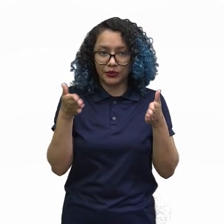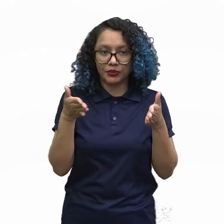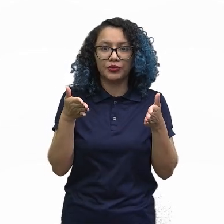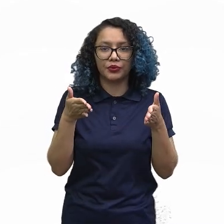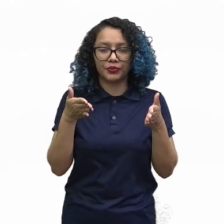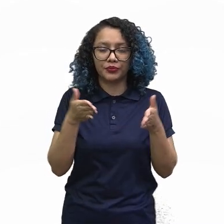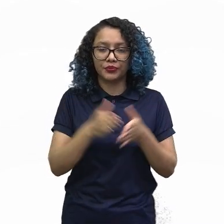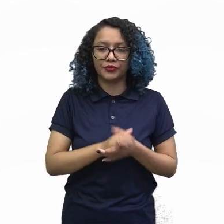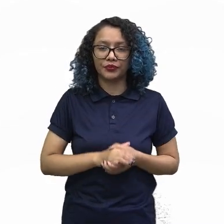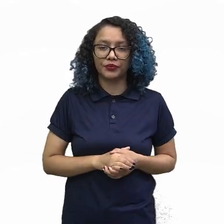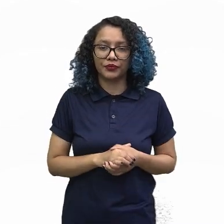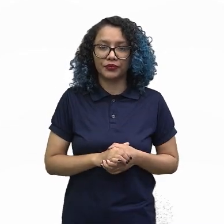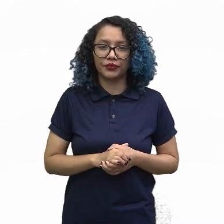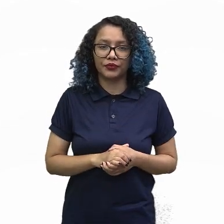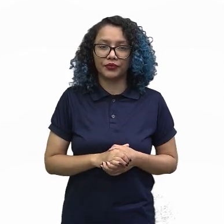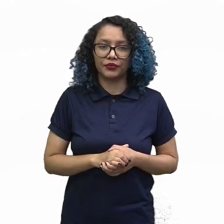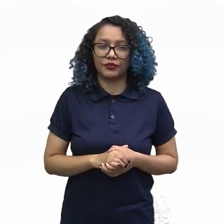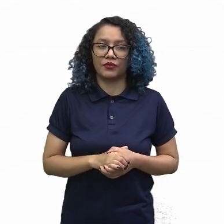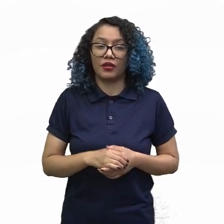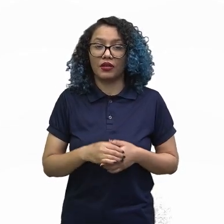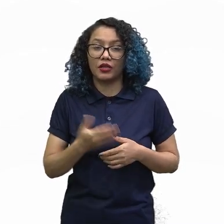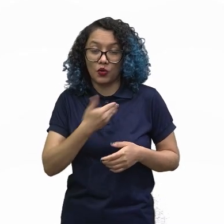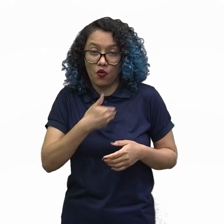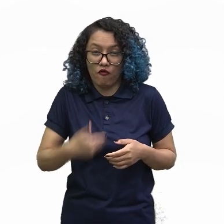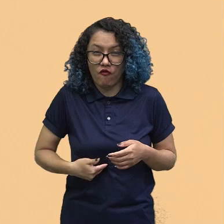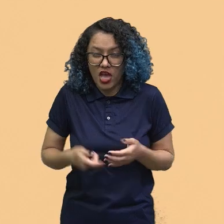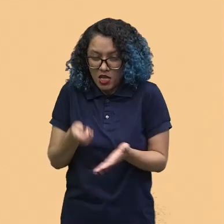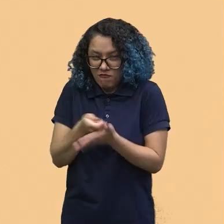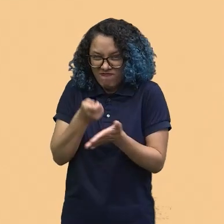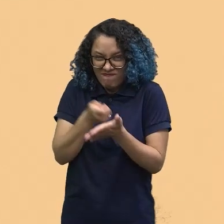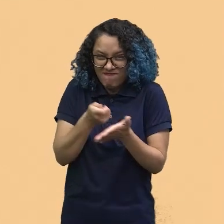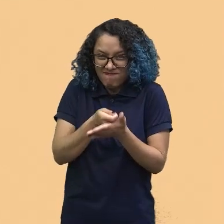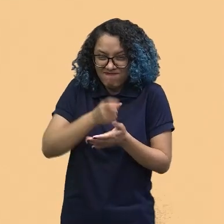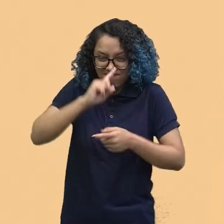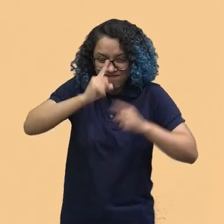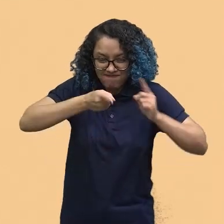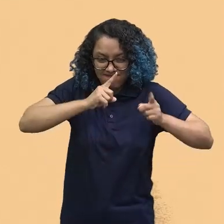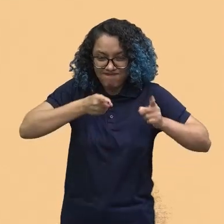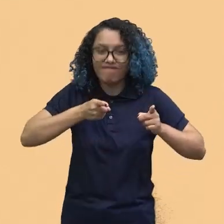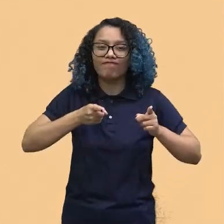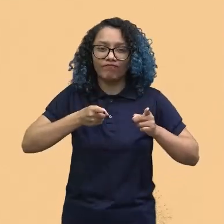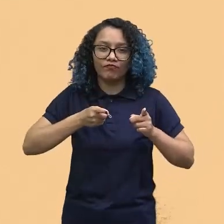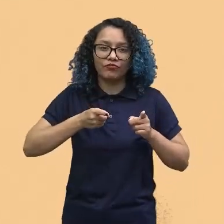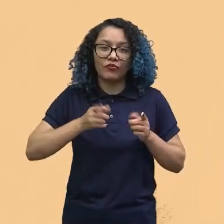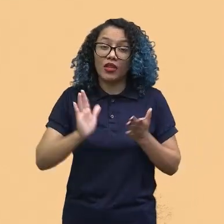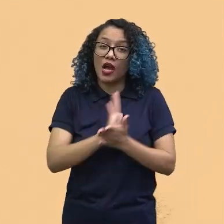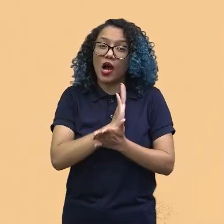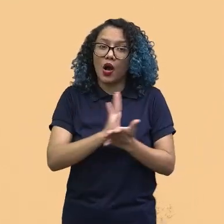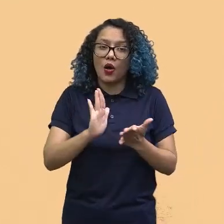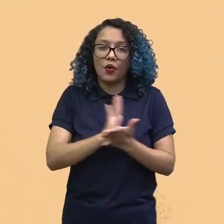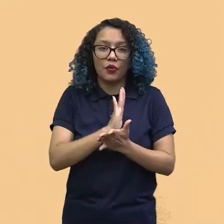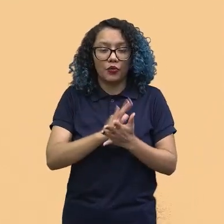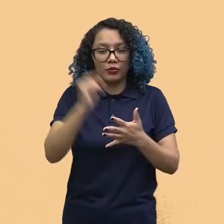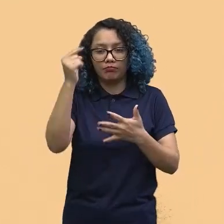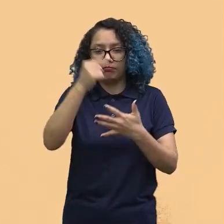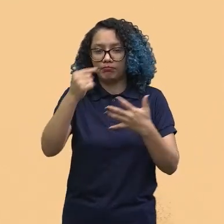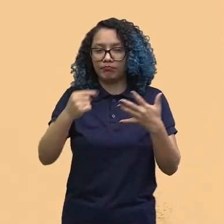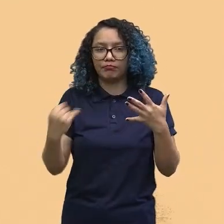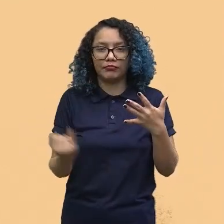desse governo mais repressivo, né, do Vargas, nós temos aí pontos muito